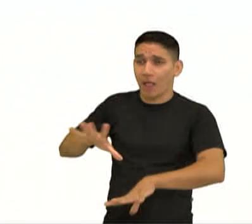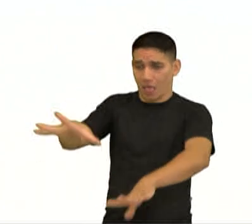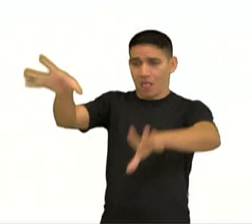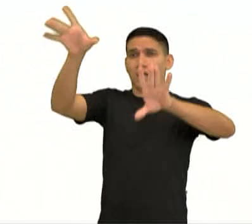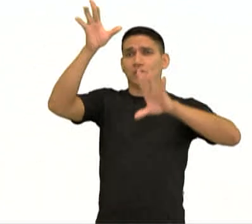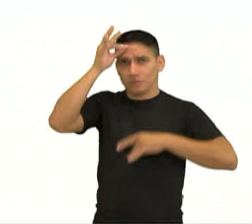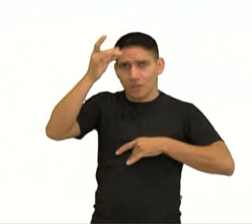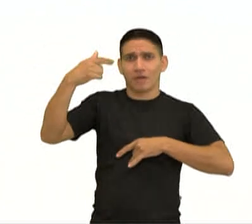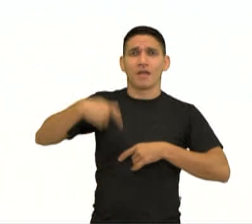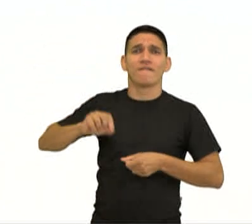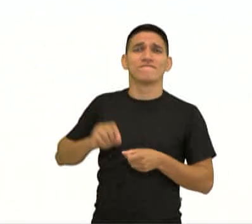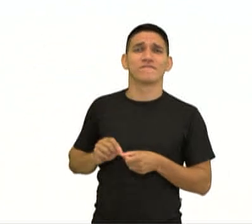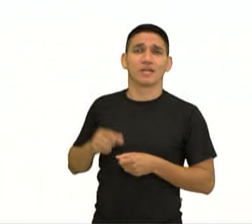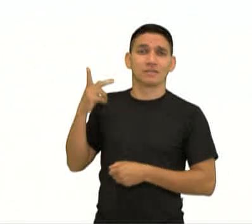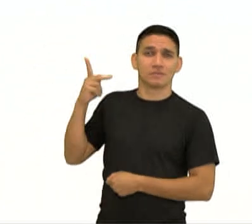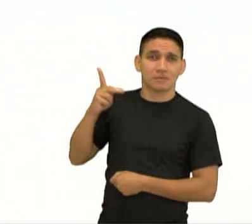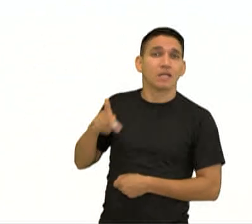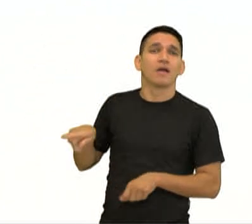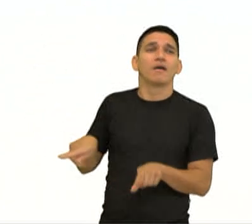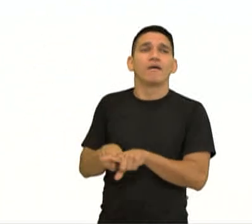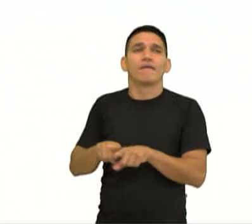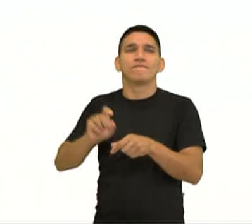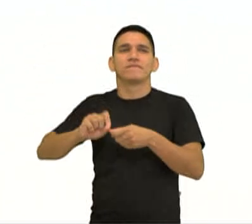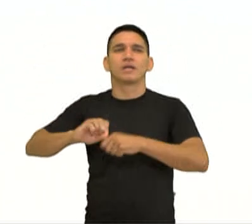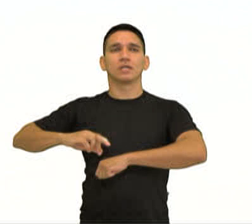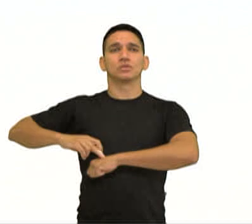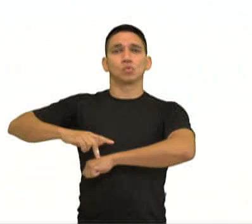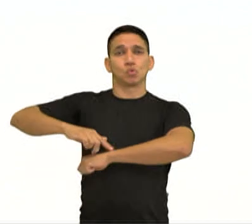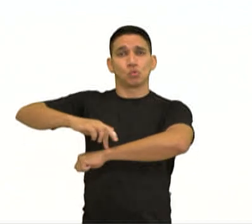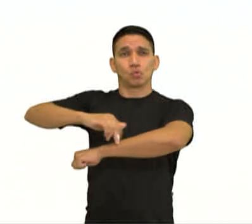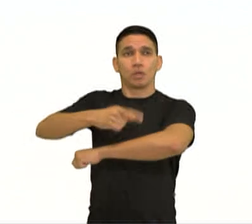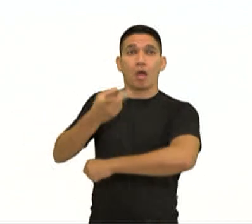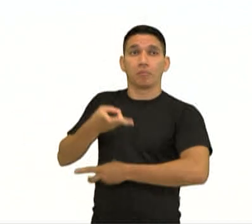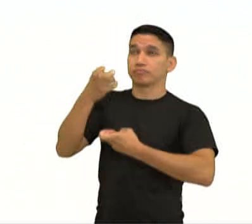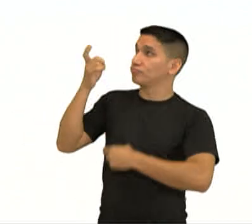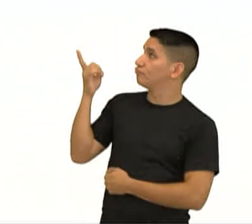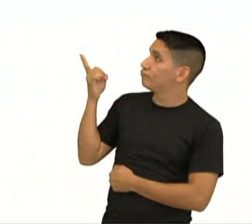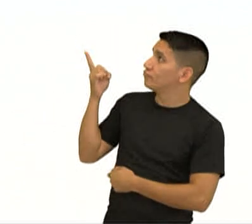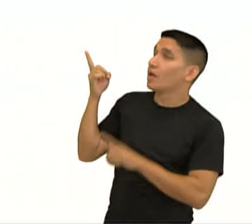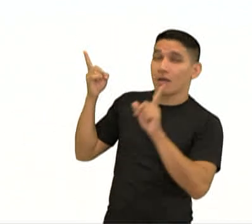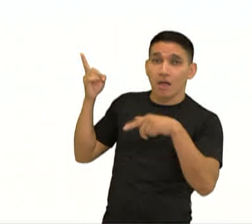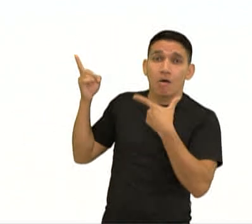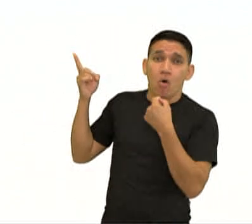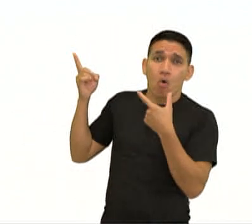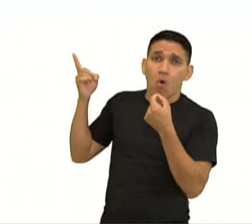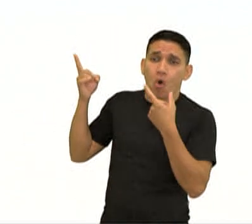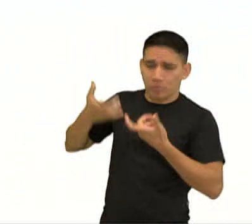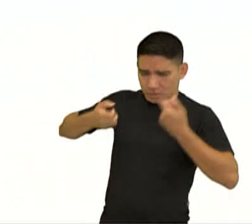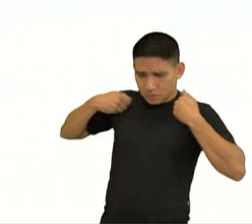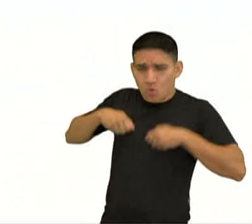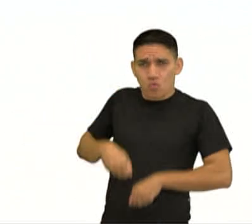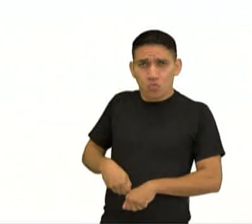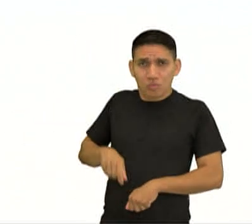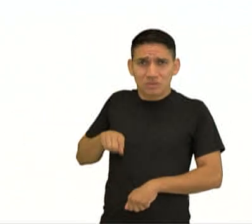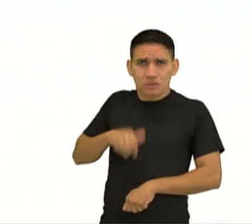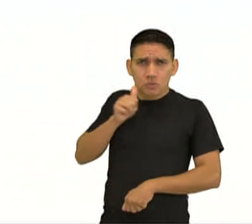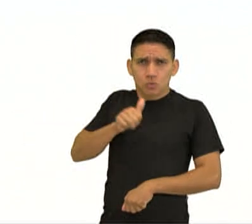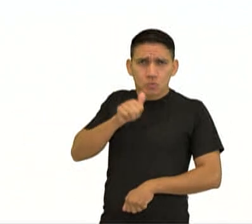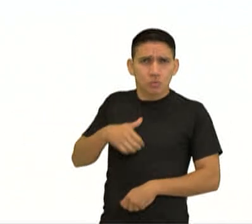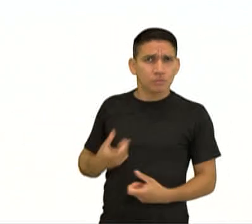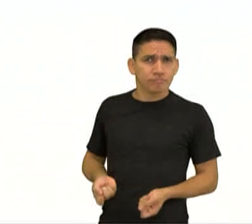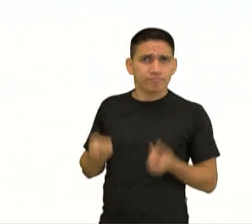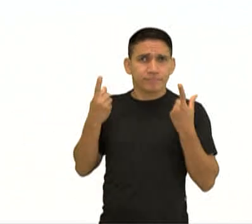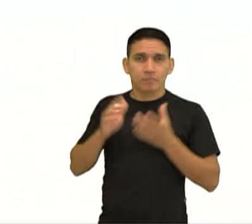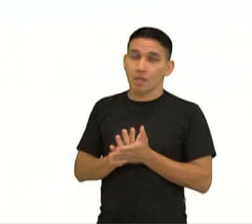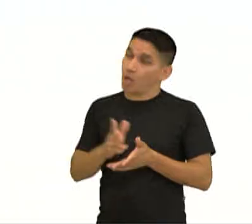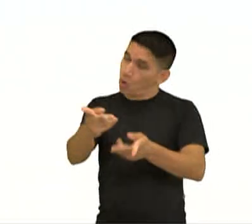compôs seu figurino e saiu andando pelas ruas. Você perceba, é um homem num figurino que nos lembra uma roupa feminina.